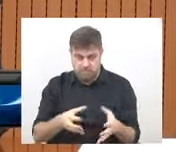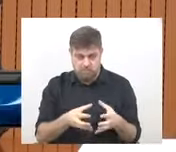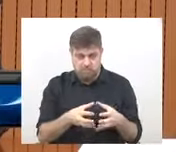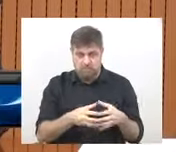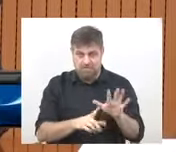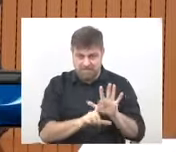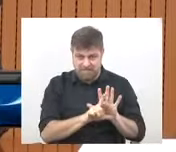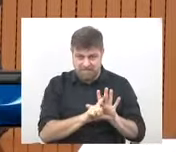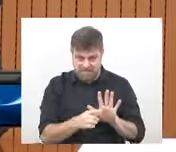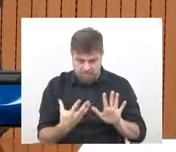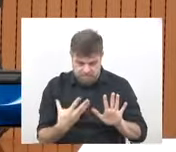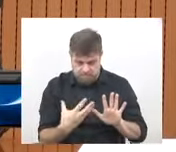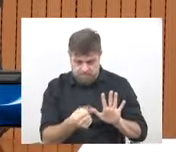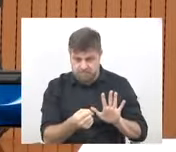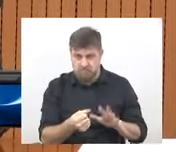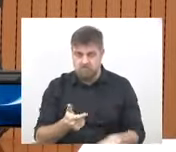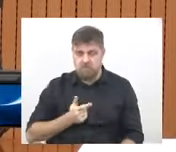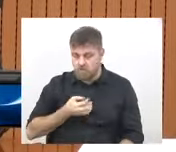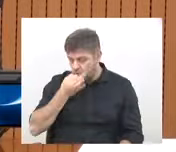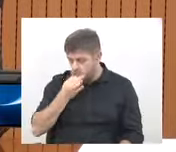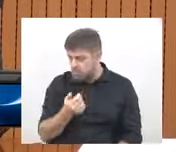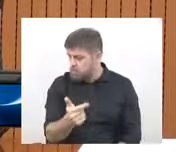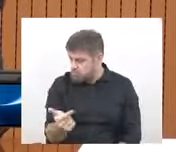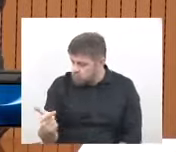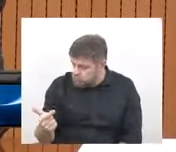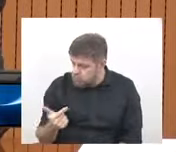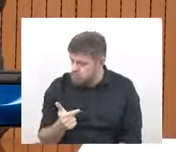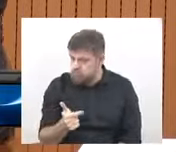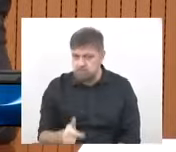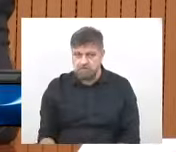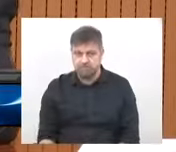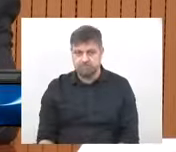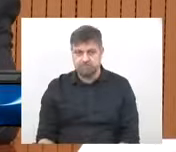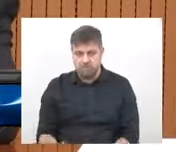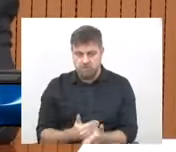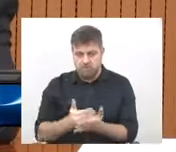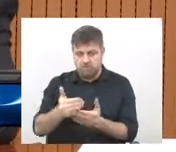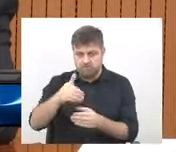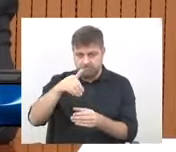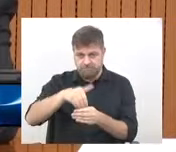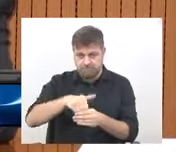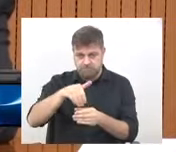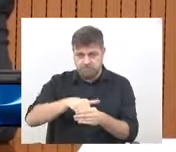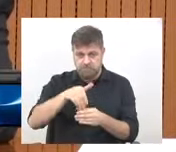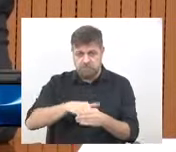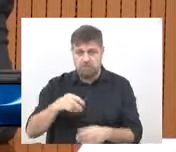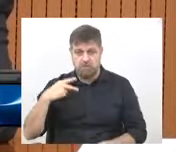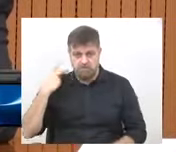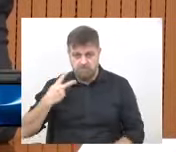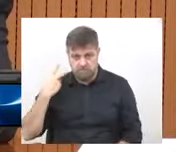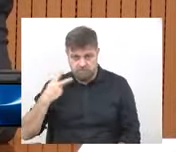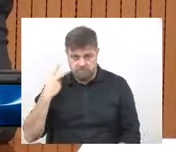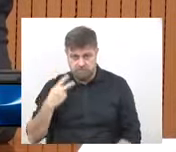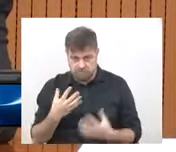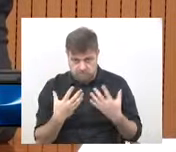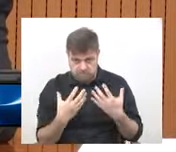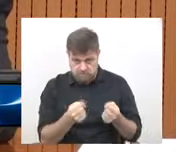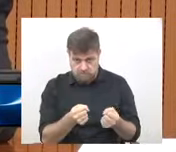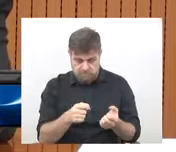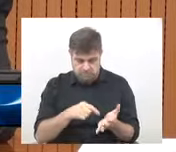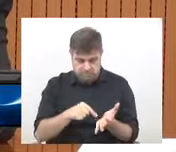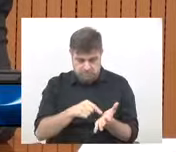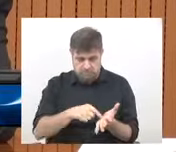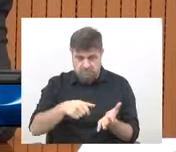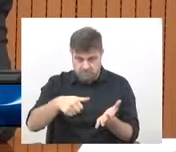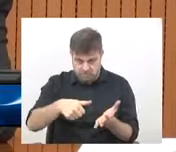favorável, com parecer favorável não havendo vereador a discutir. Em votação... Vereadores favoráveis votarão